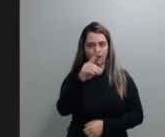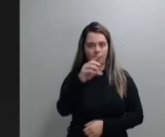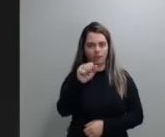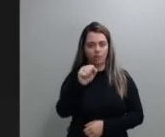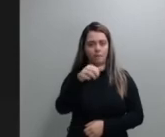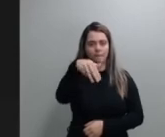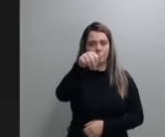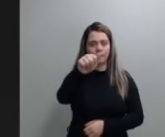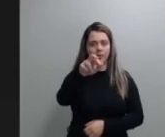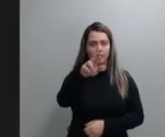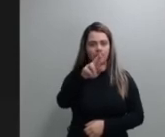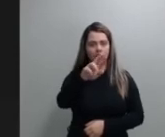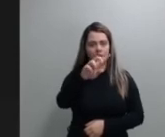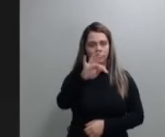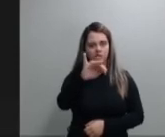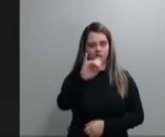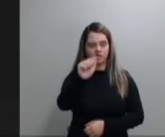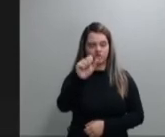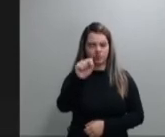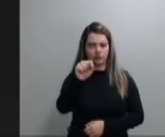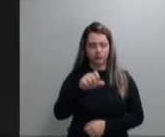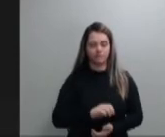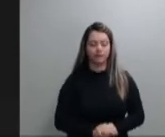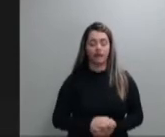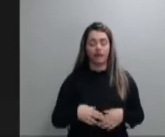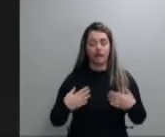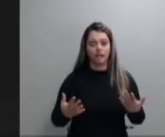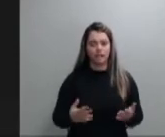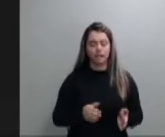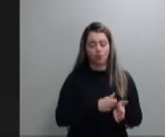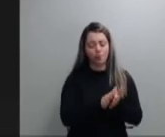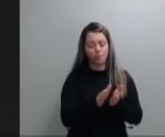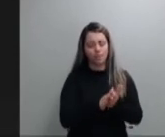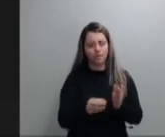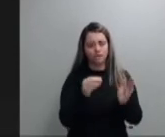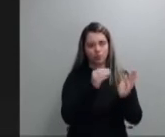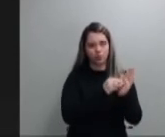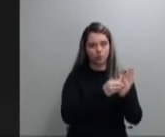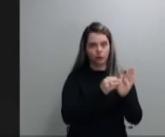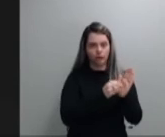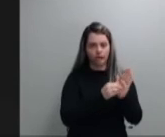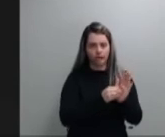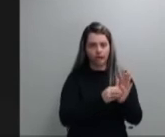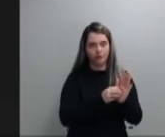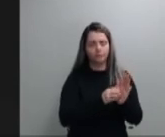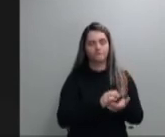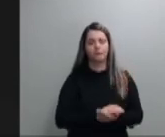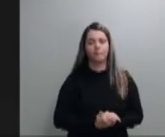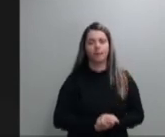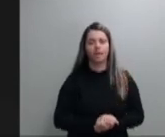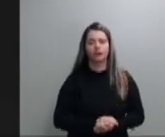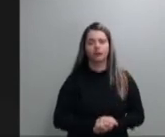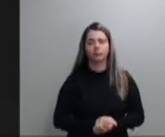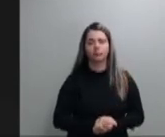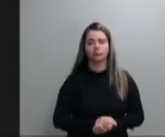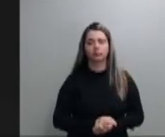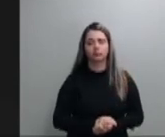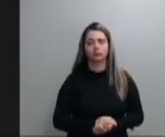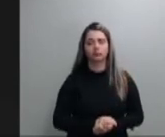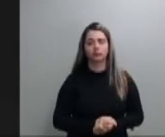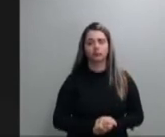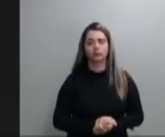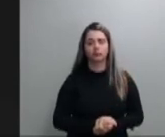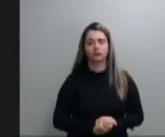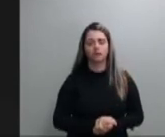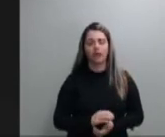passo a colocar essa questão pois bem abolicio criminis para recordar é a